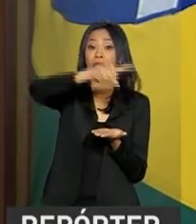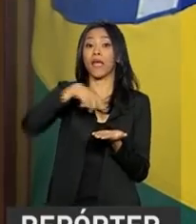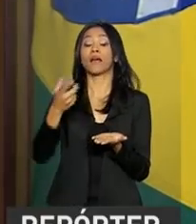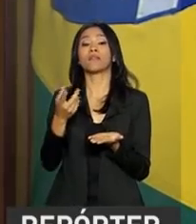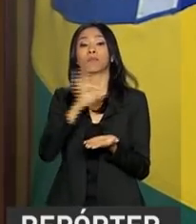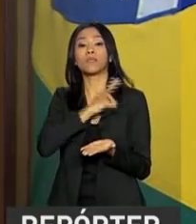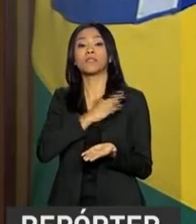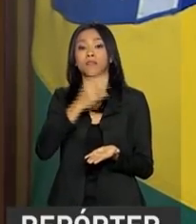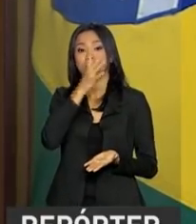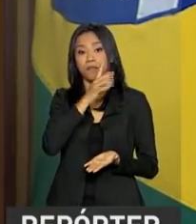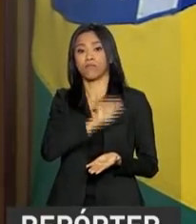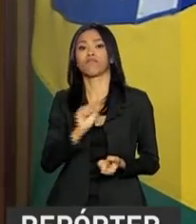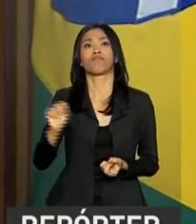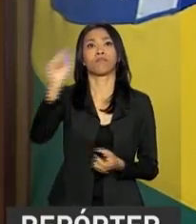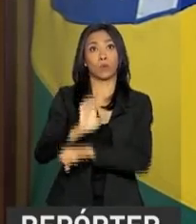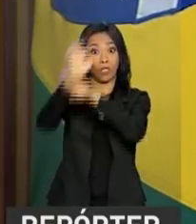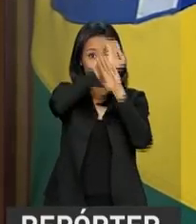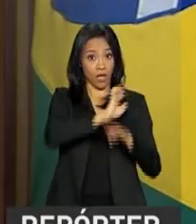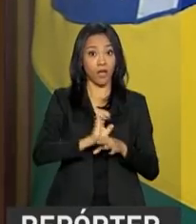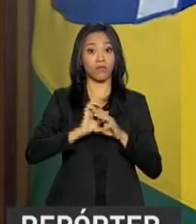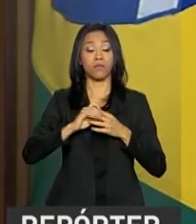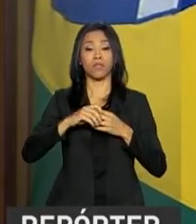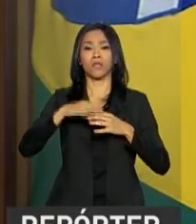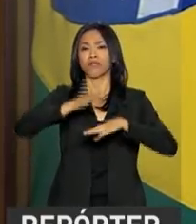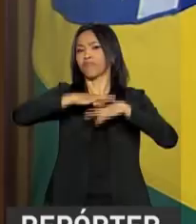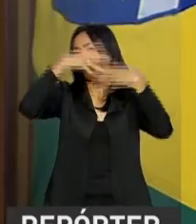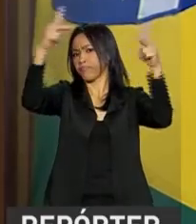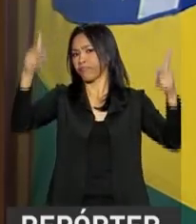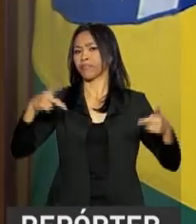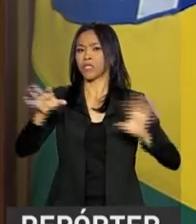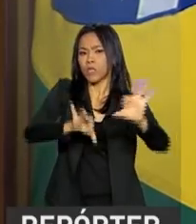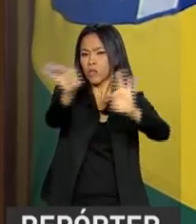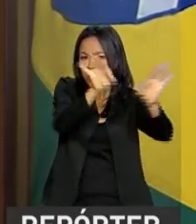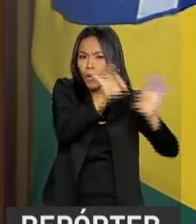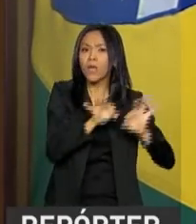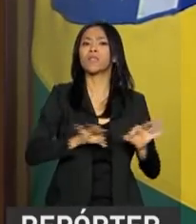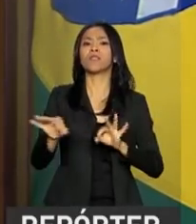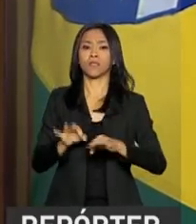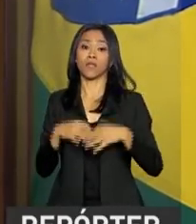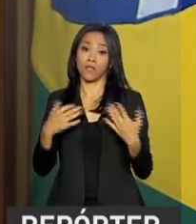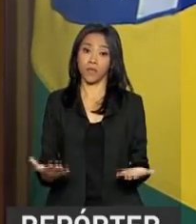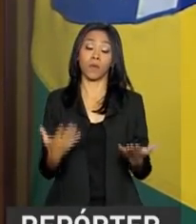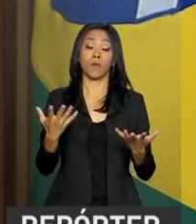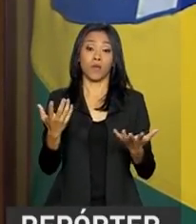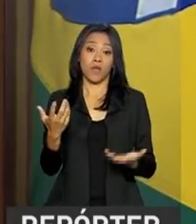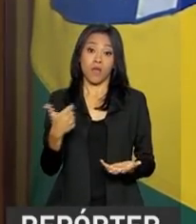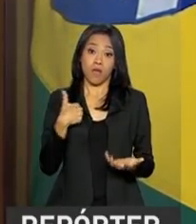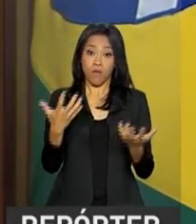das polícias locais das polícias estaduais então com isso que eu quero